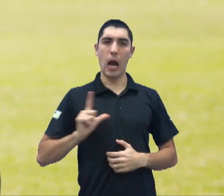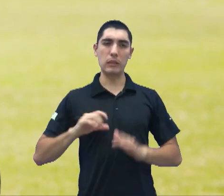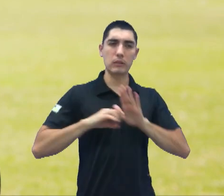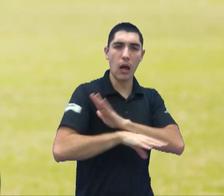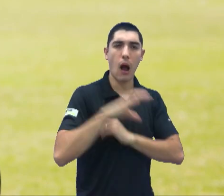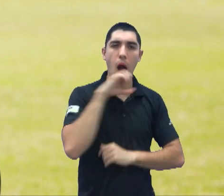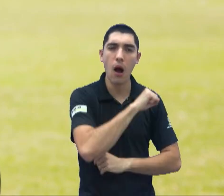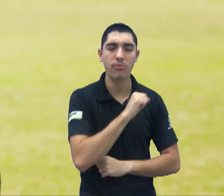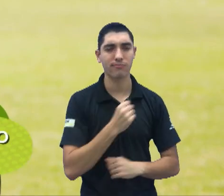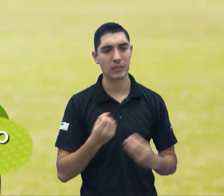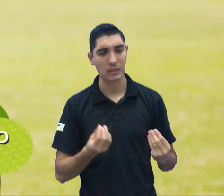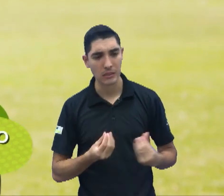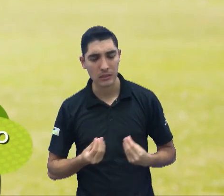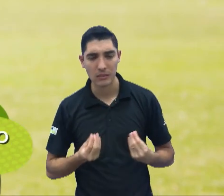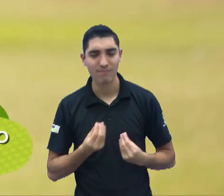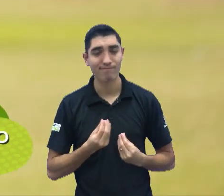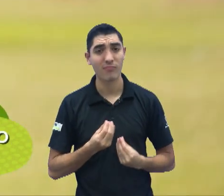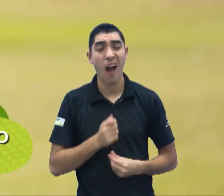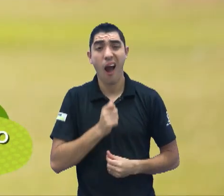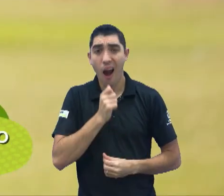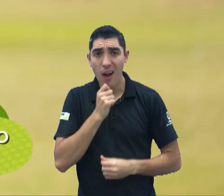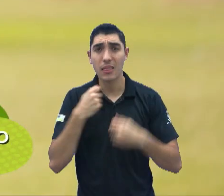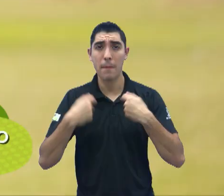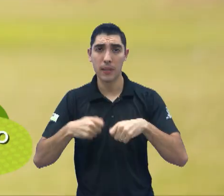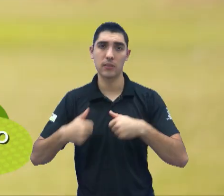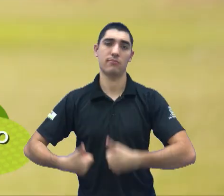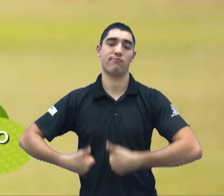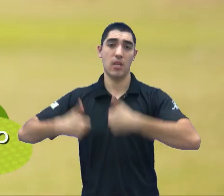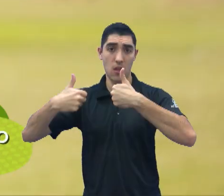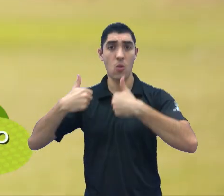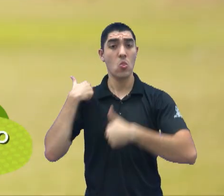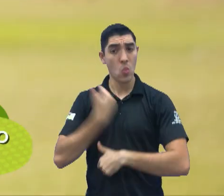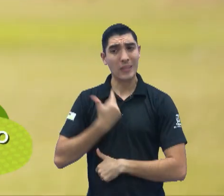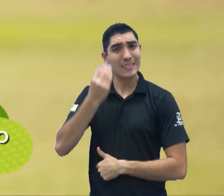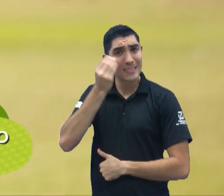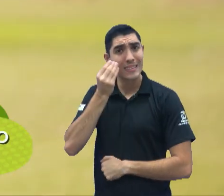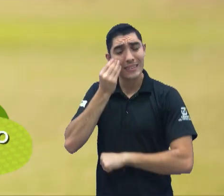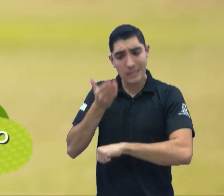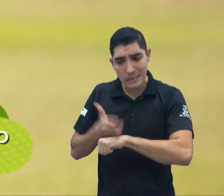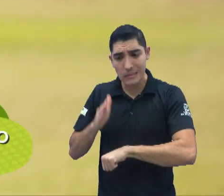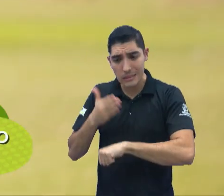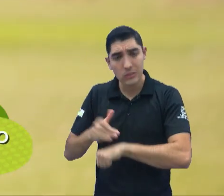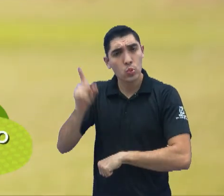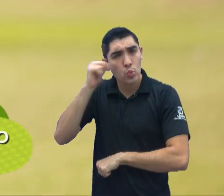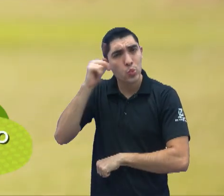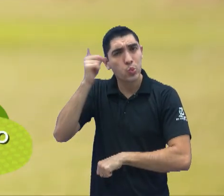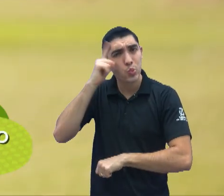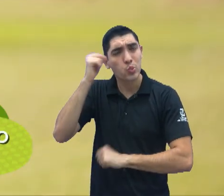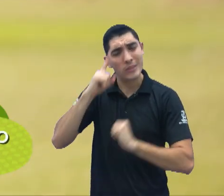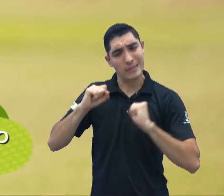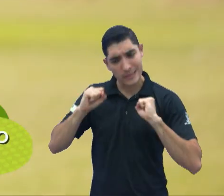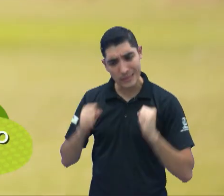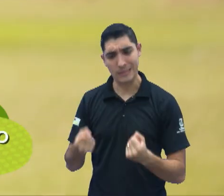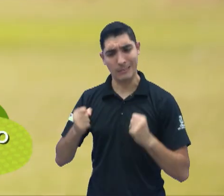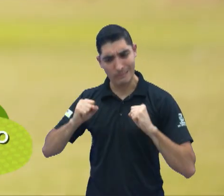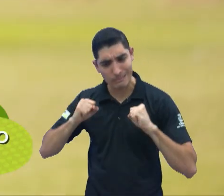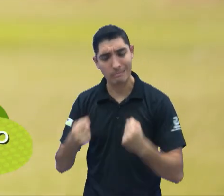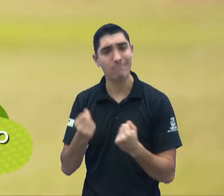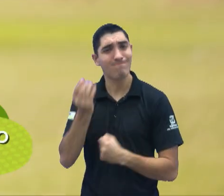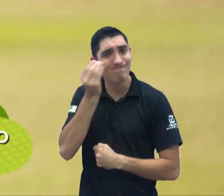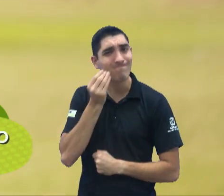fazer de diferente, talvez. Por mais que a gente sempre tente fazer o melhor, sempre no dia a dia, sempre tente fazer o melhor, ou aquilo que a gente pode